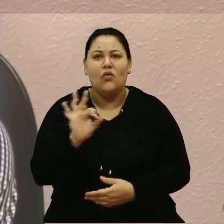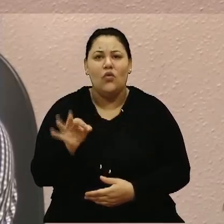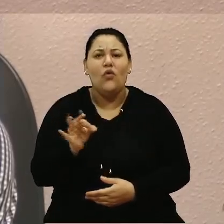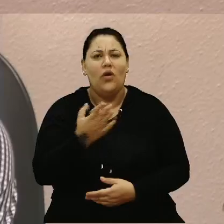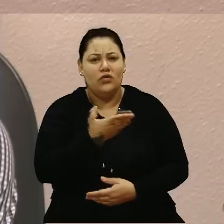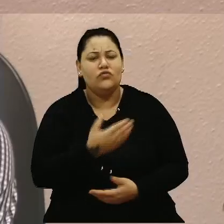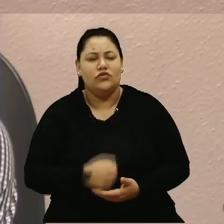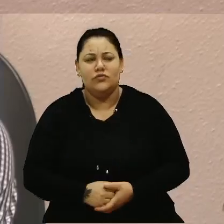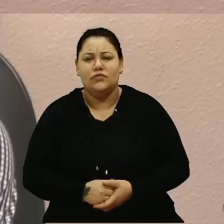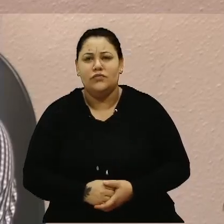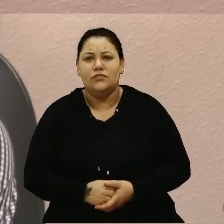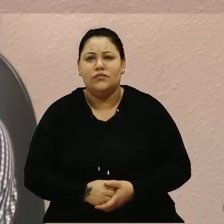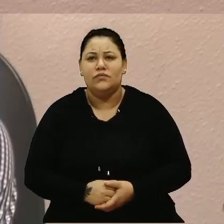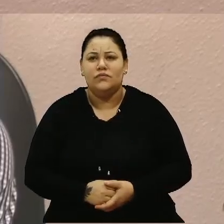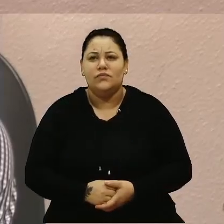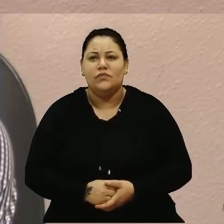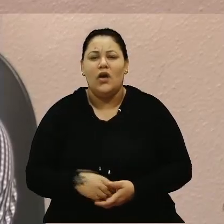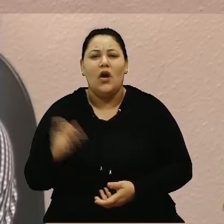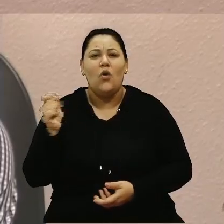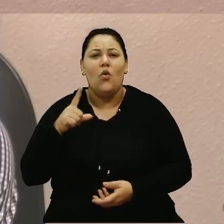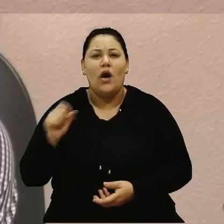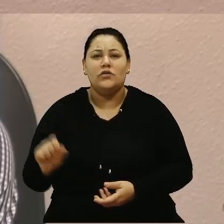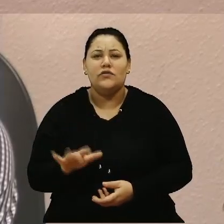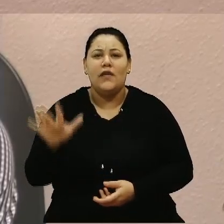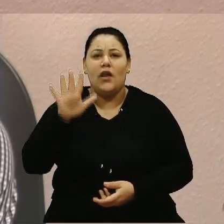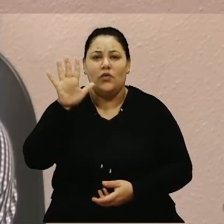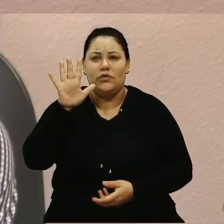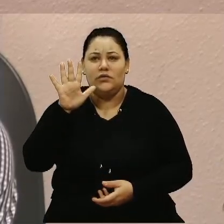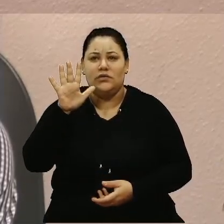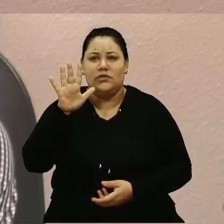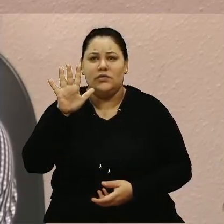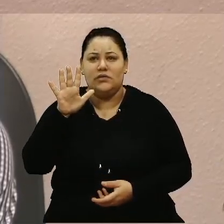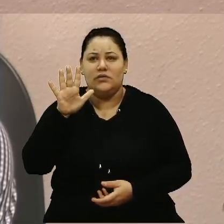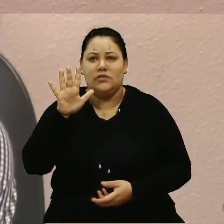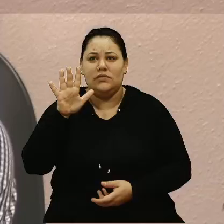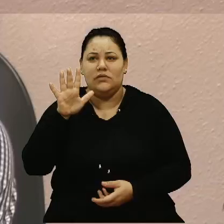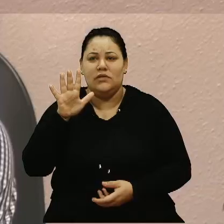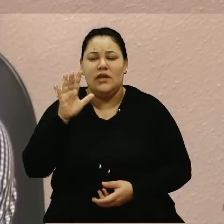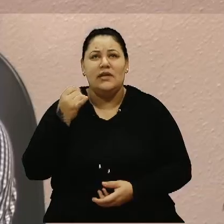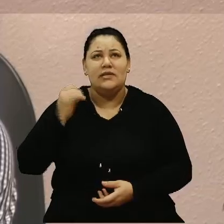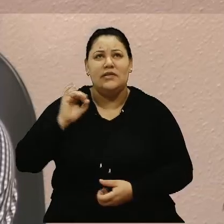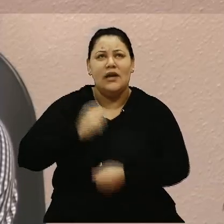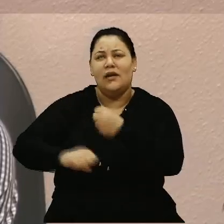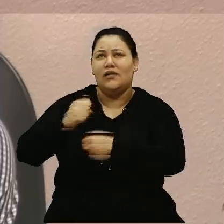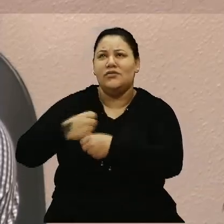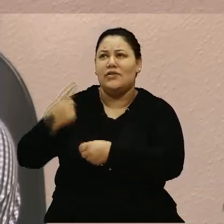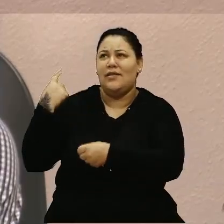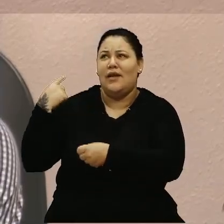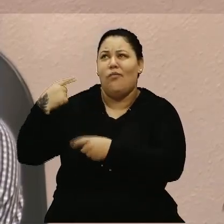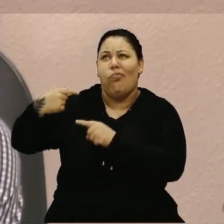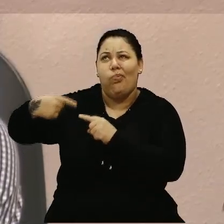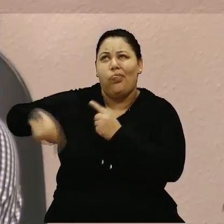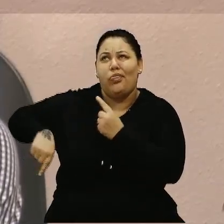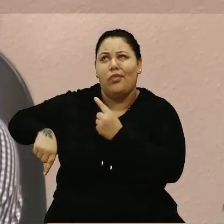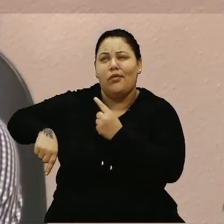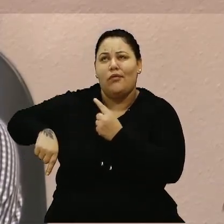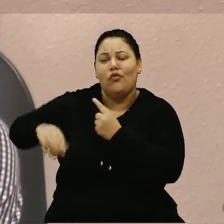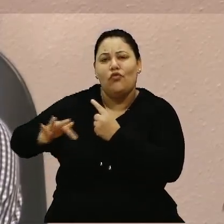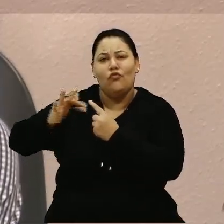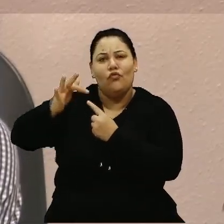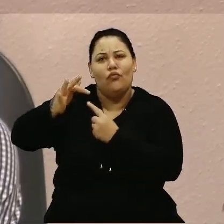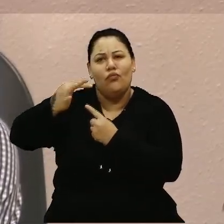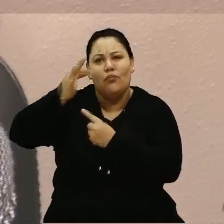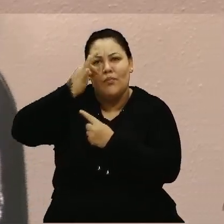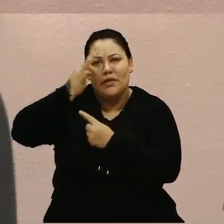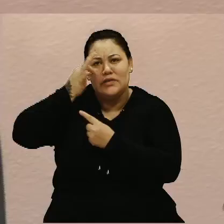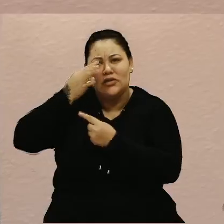senhor, no sentido de quais valores nós vamos deixar. Então, se os valores do passado não servem mais e os valores do presente ainda